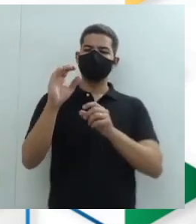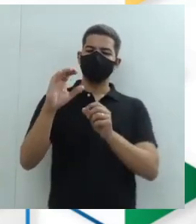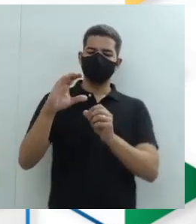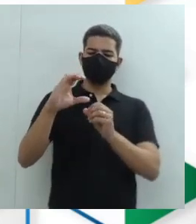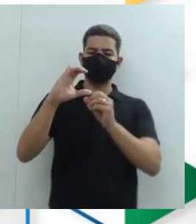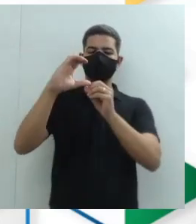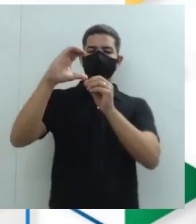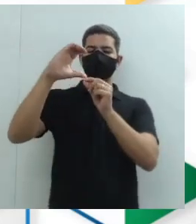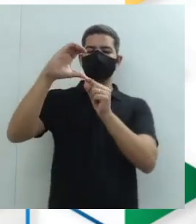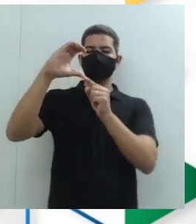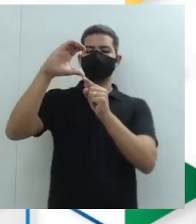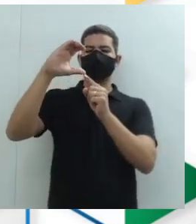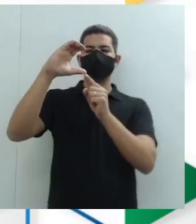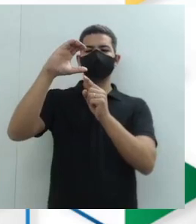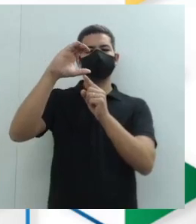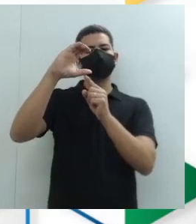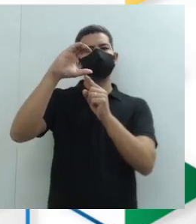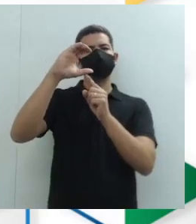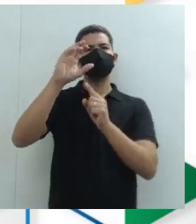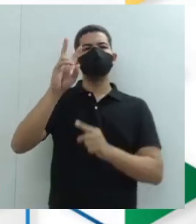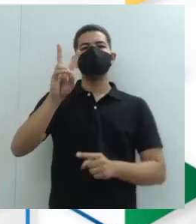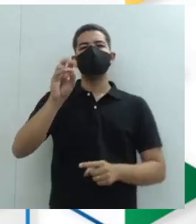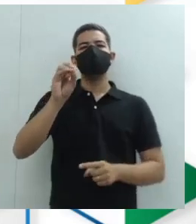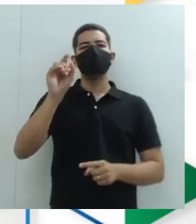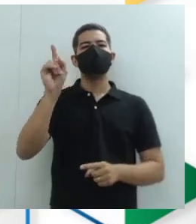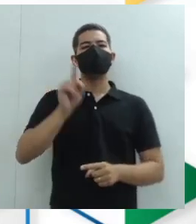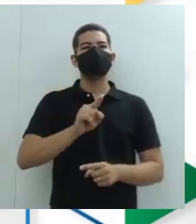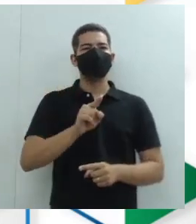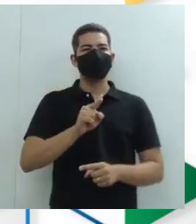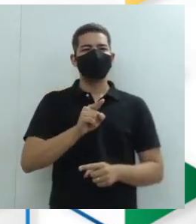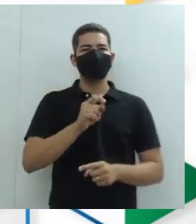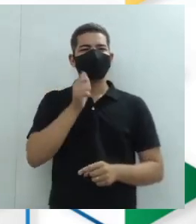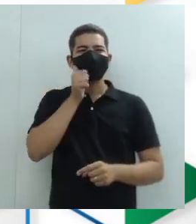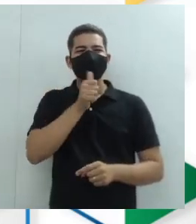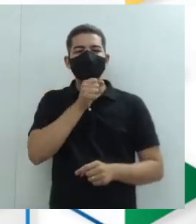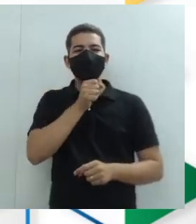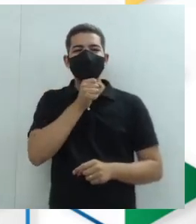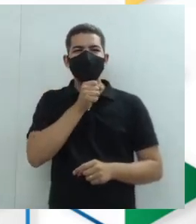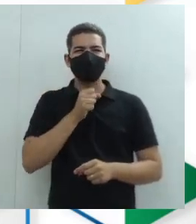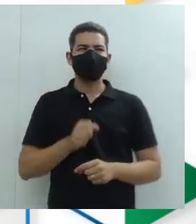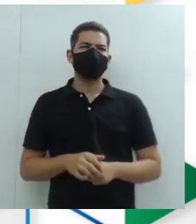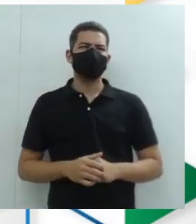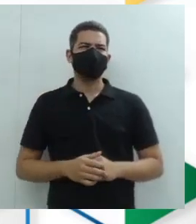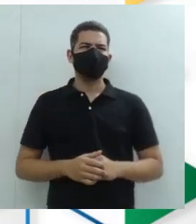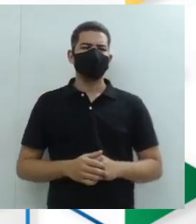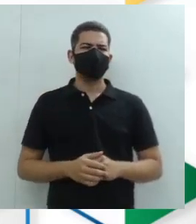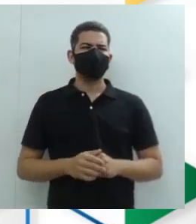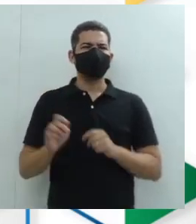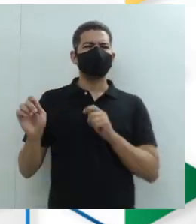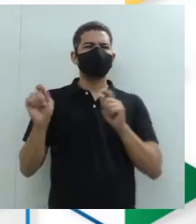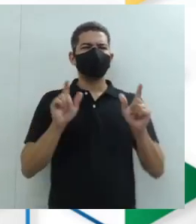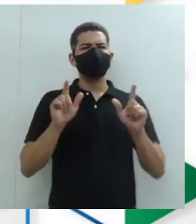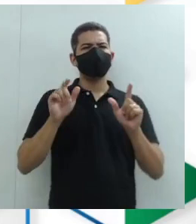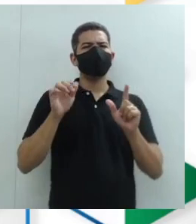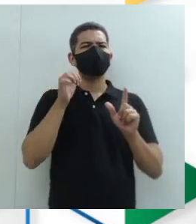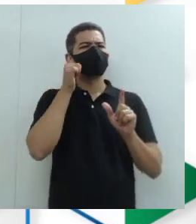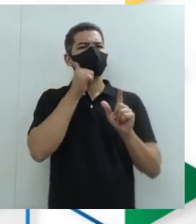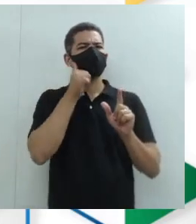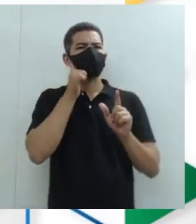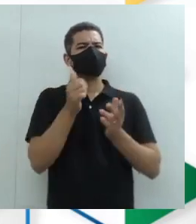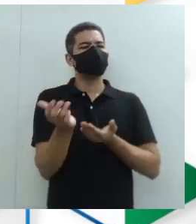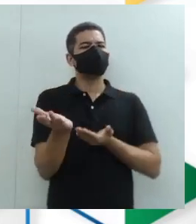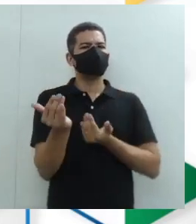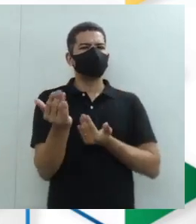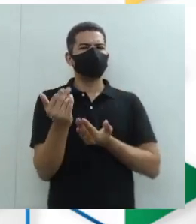balão com o nome vó. No segundo quadrinho, temos uma pessoa, né, uma pessoa